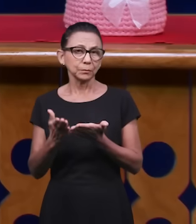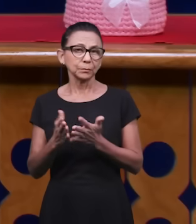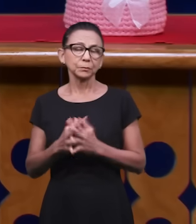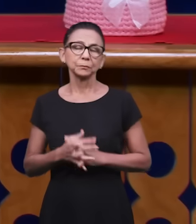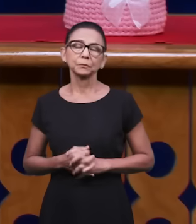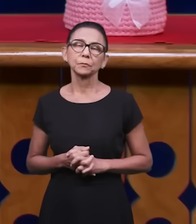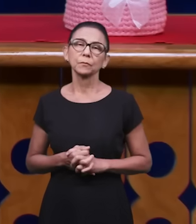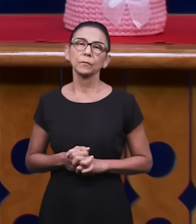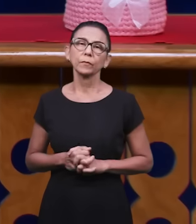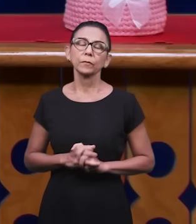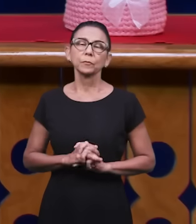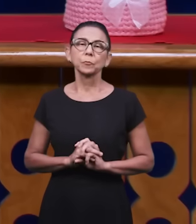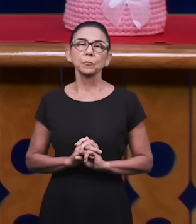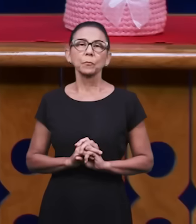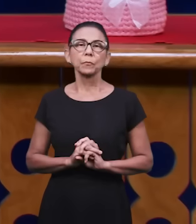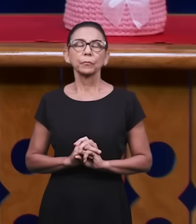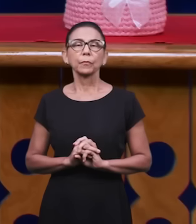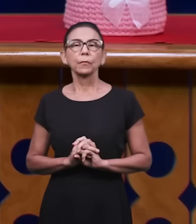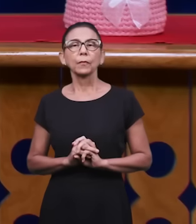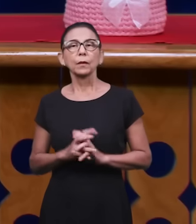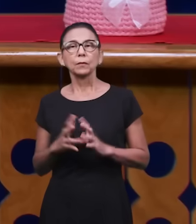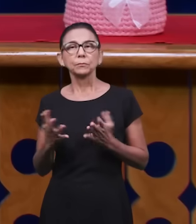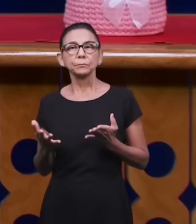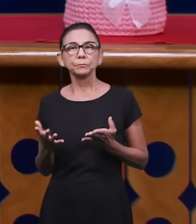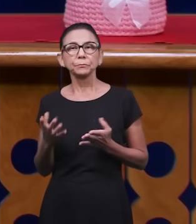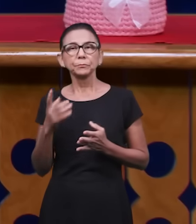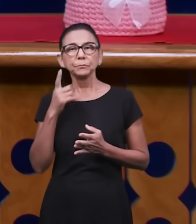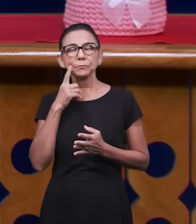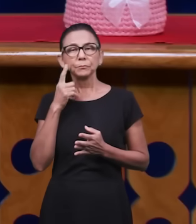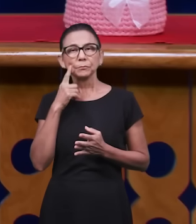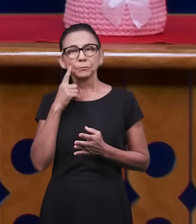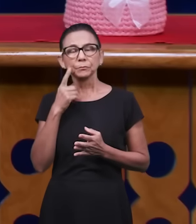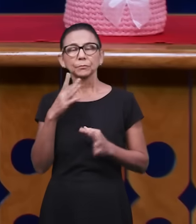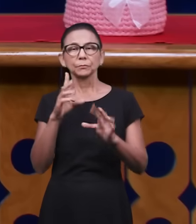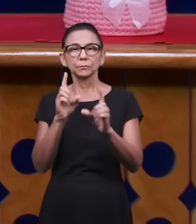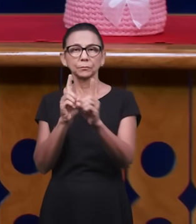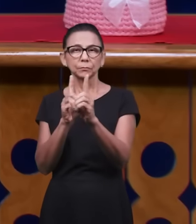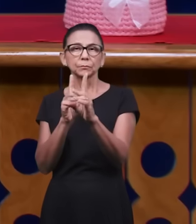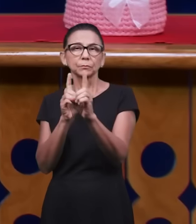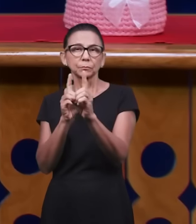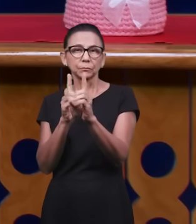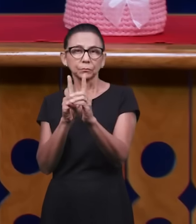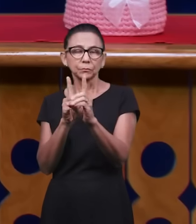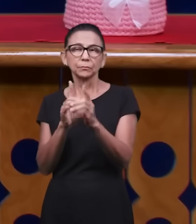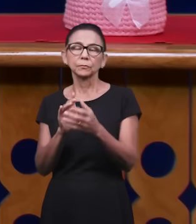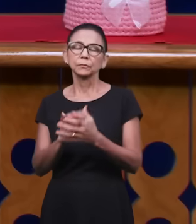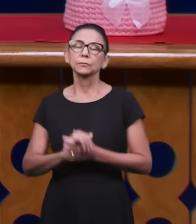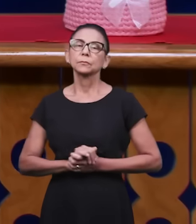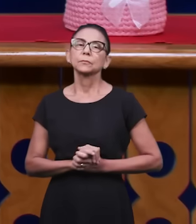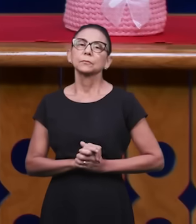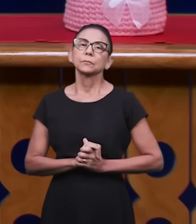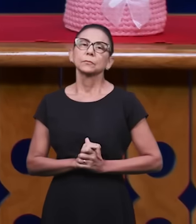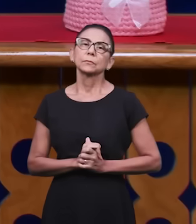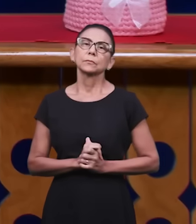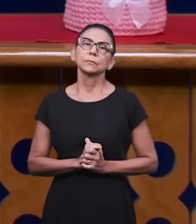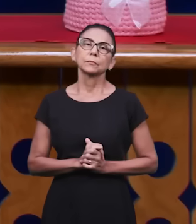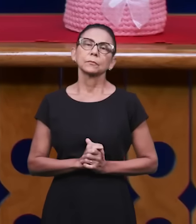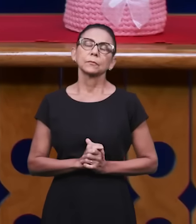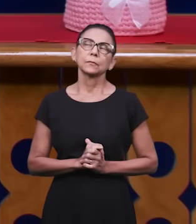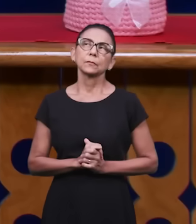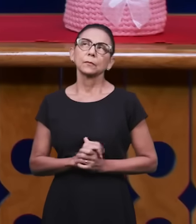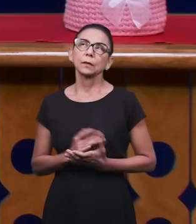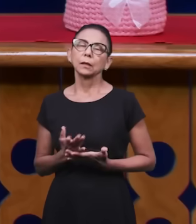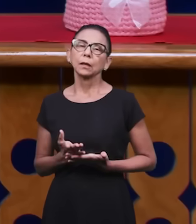doutrinária, é comum que nós passemos rapidamente por ele e tenhamos mais